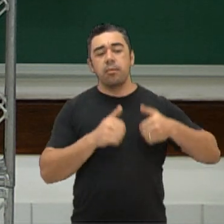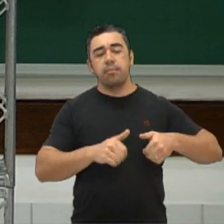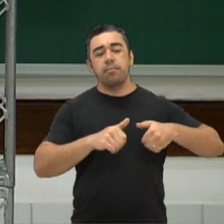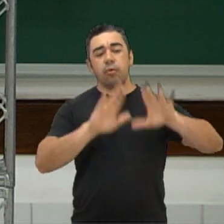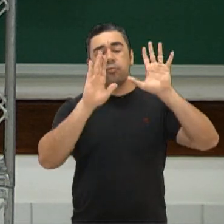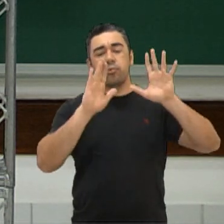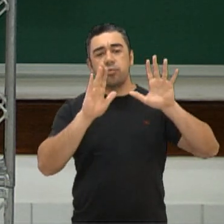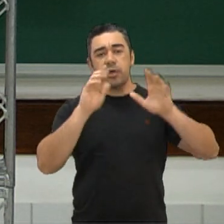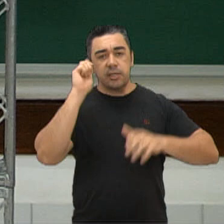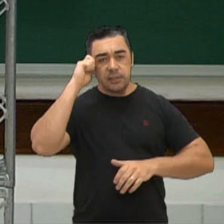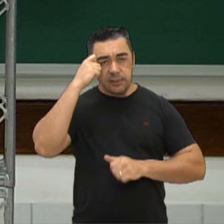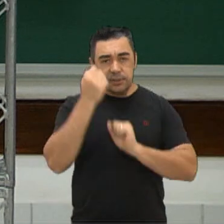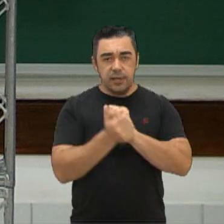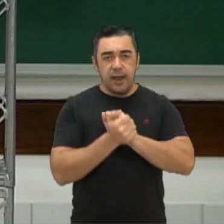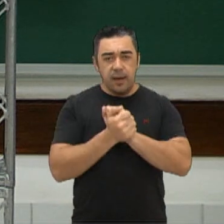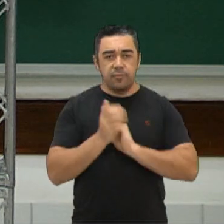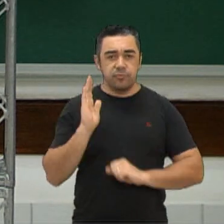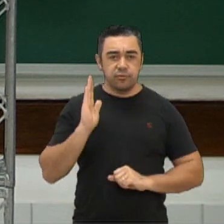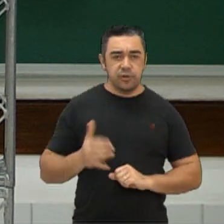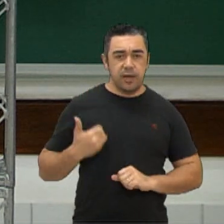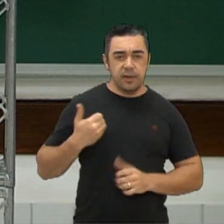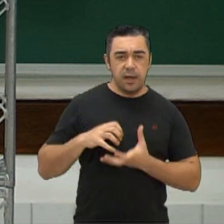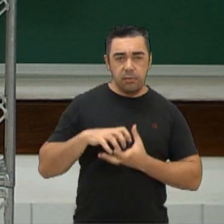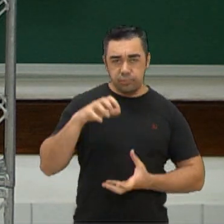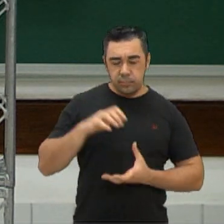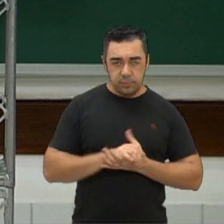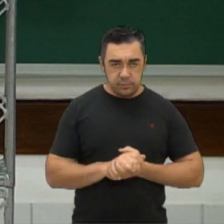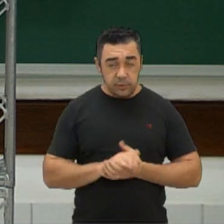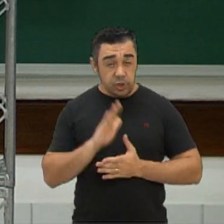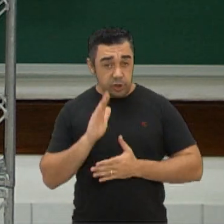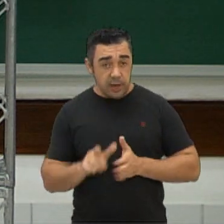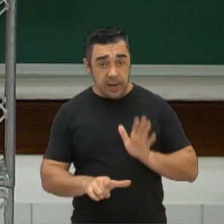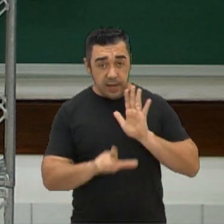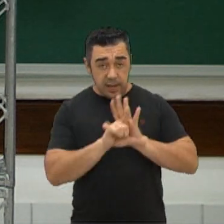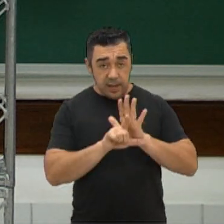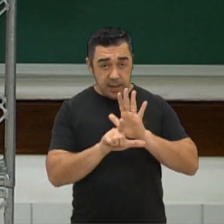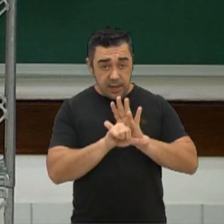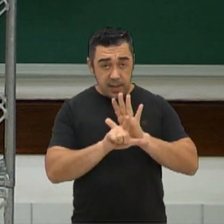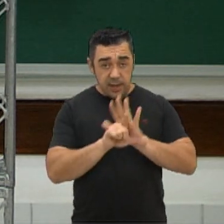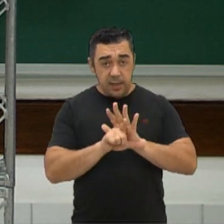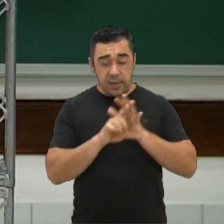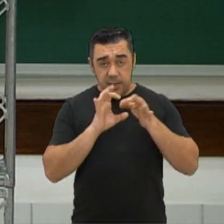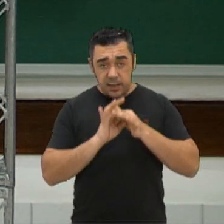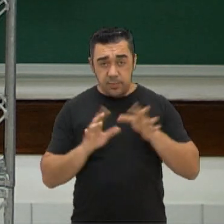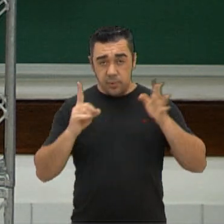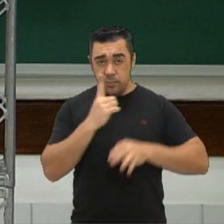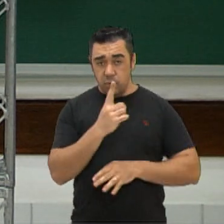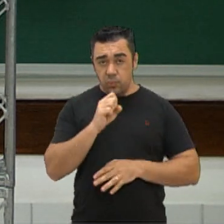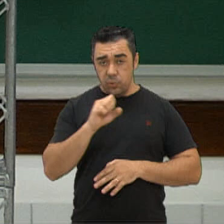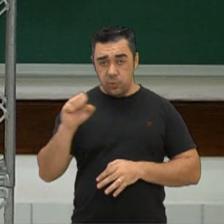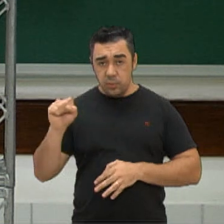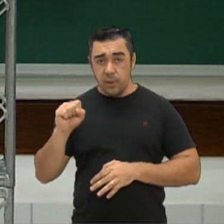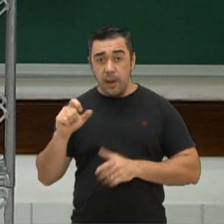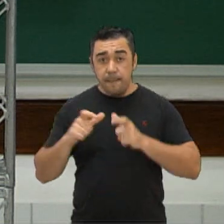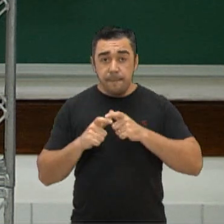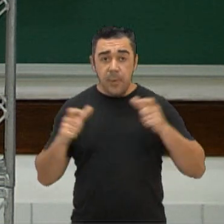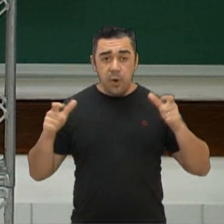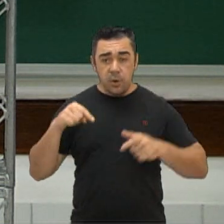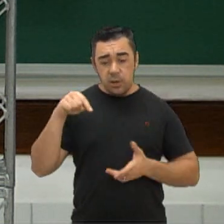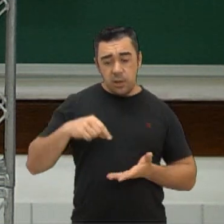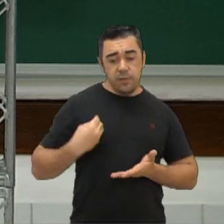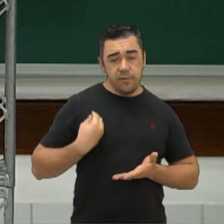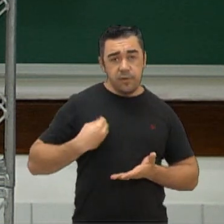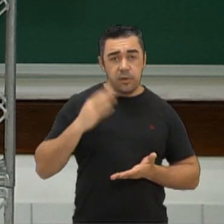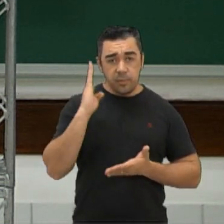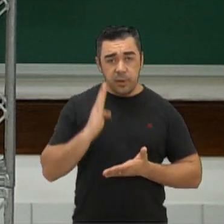escravo idoso com mais de 65 anos. A Lei Áurea, quando ela é assinada, uma pequena parcela dos negros que viviam aqui no